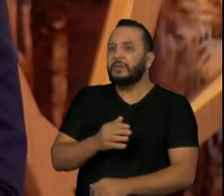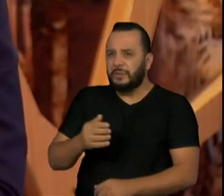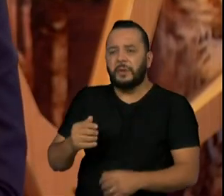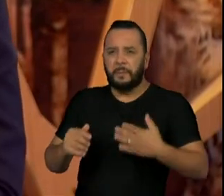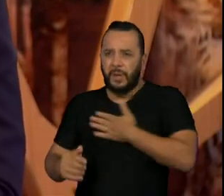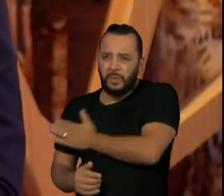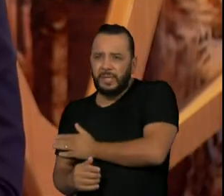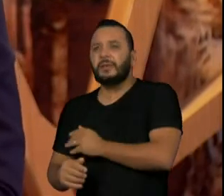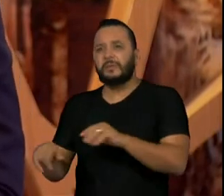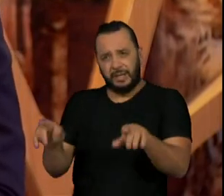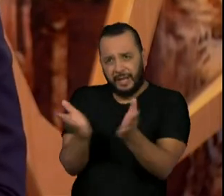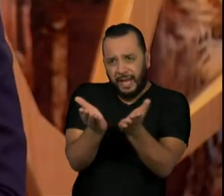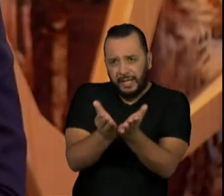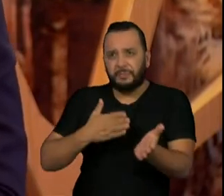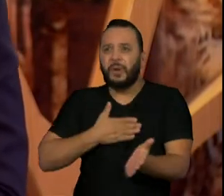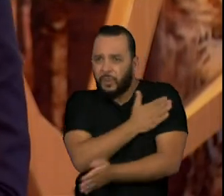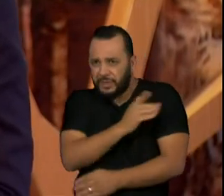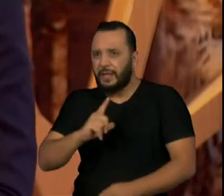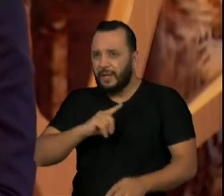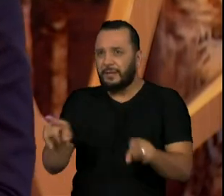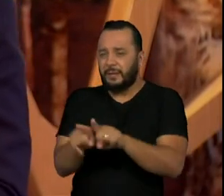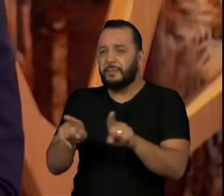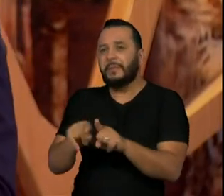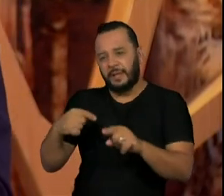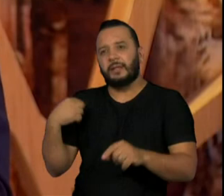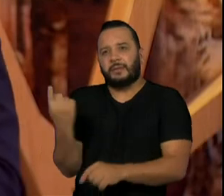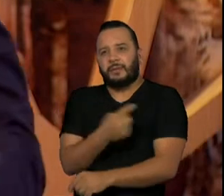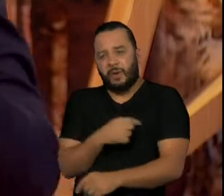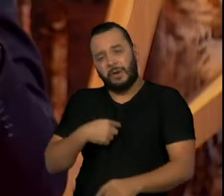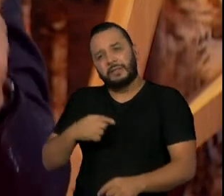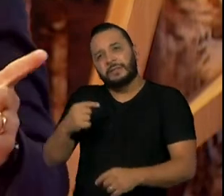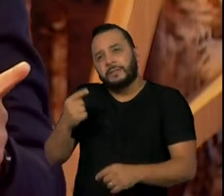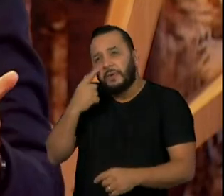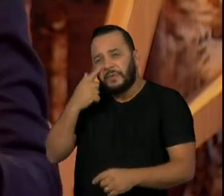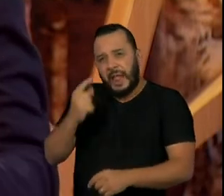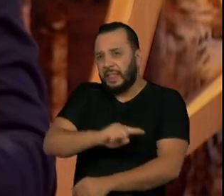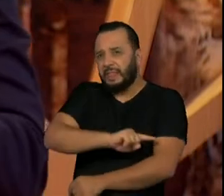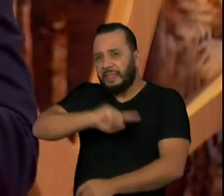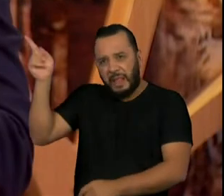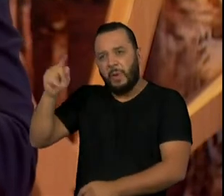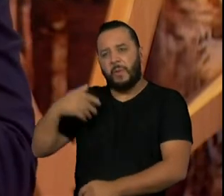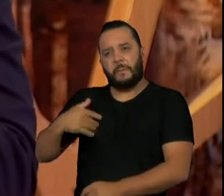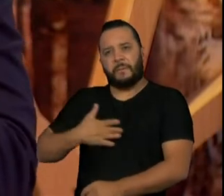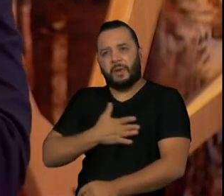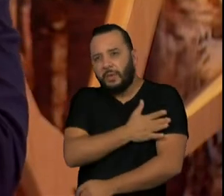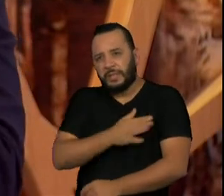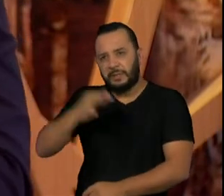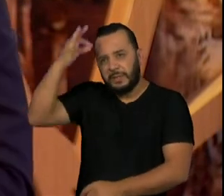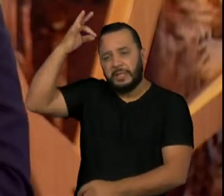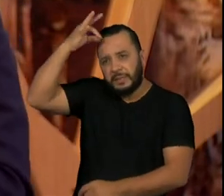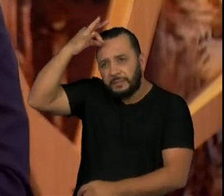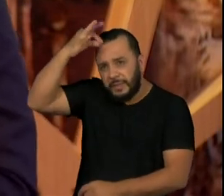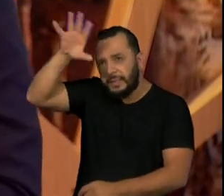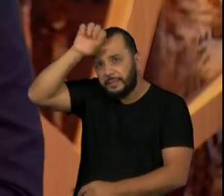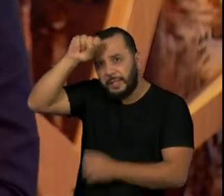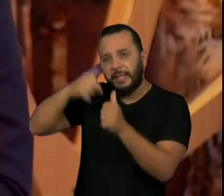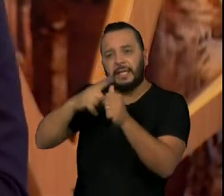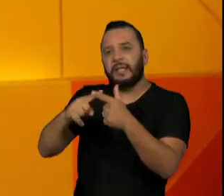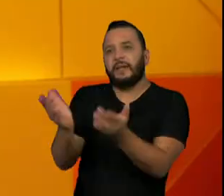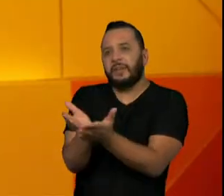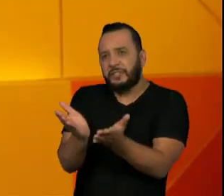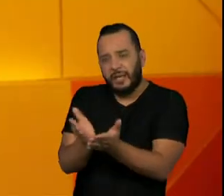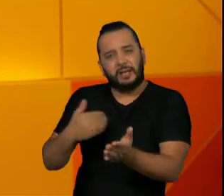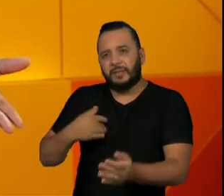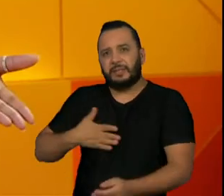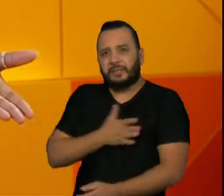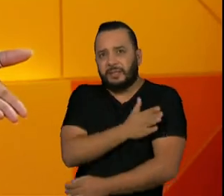forças e vamos dizer não à discriminação, seja para o espírita, seja para o evangélico, e cada um com a sua ideia, respeitando a ideia do outro. Vamos dizer